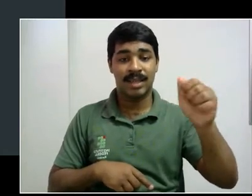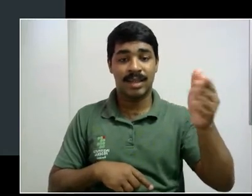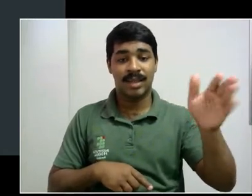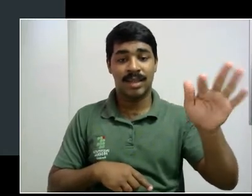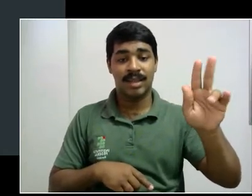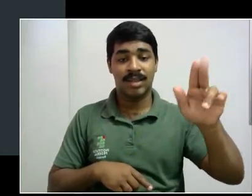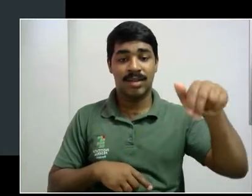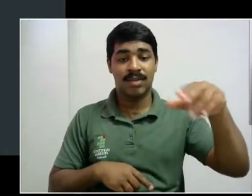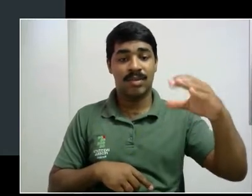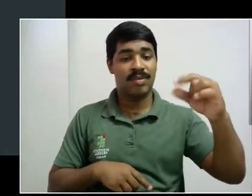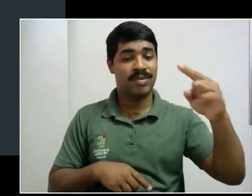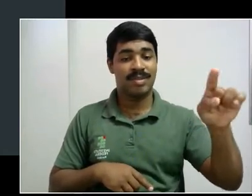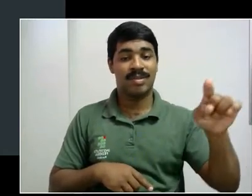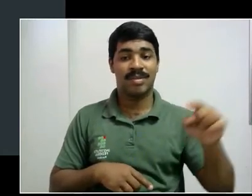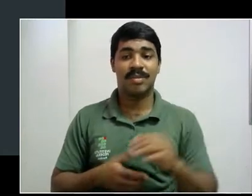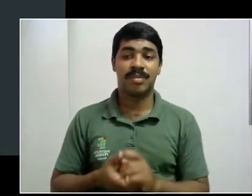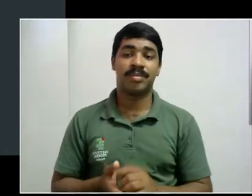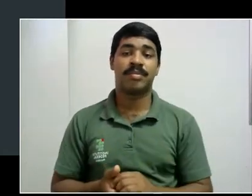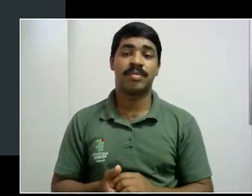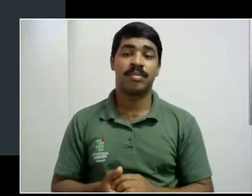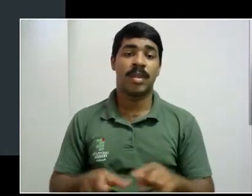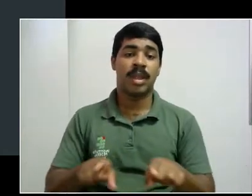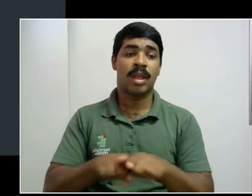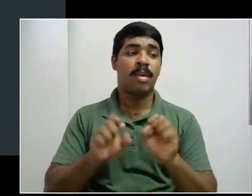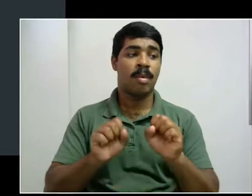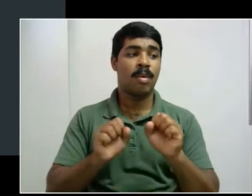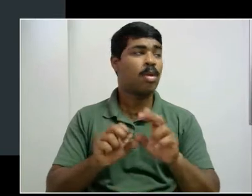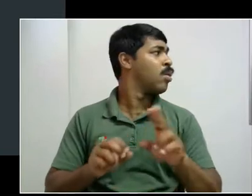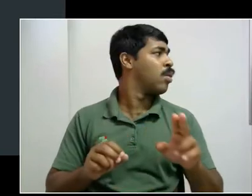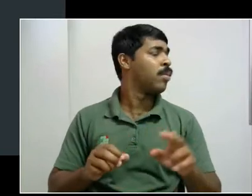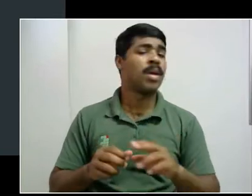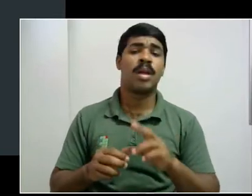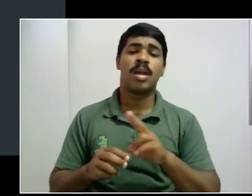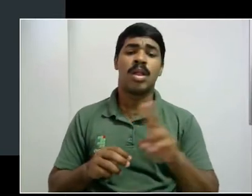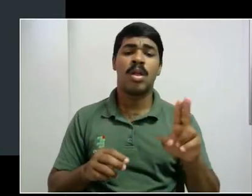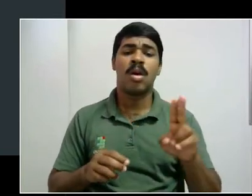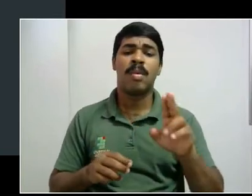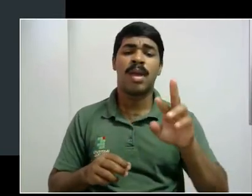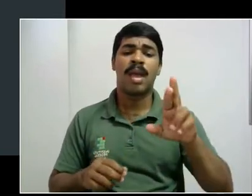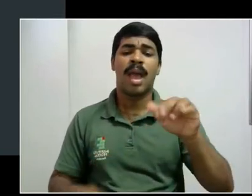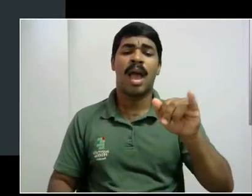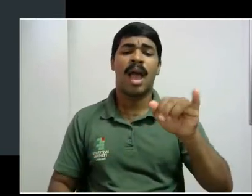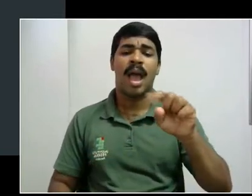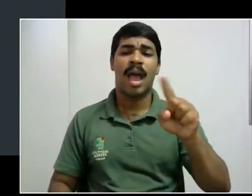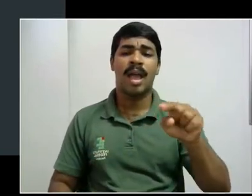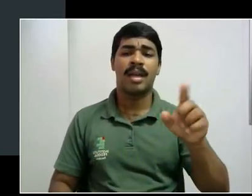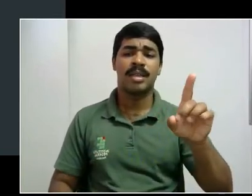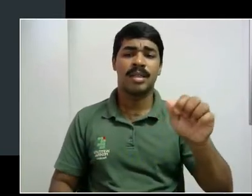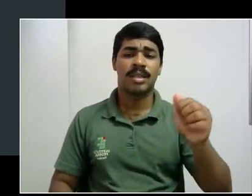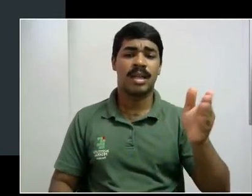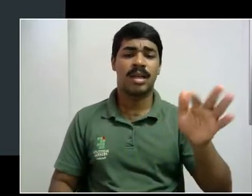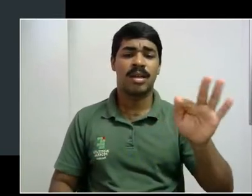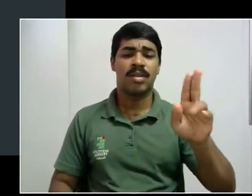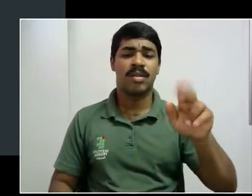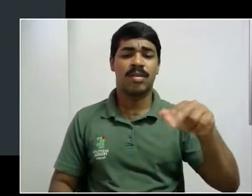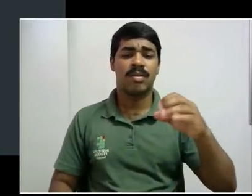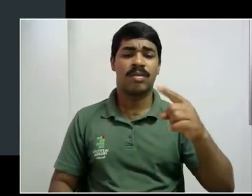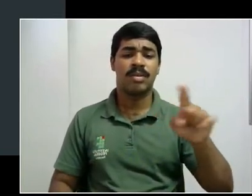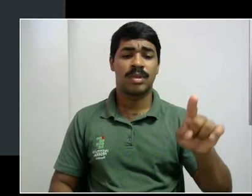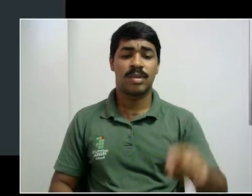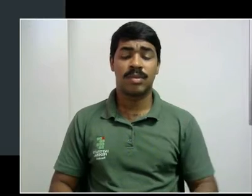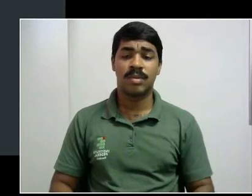eixo x. Esse nome também pode ser chamado em raiz da função, tá? Então o livro ele pode dizer